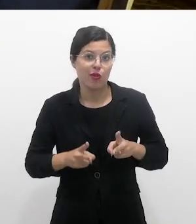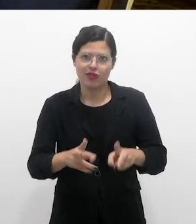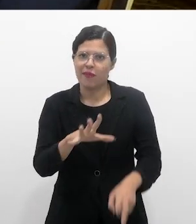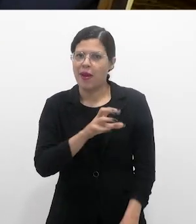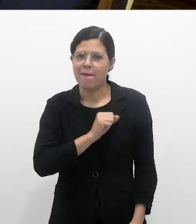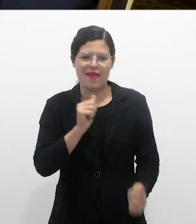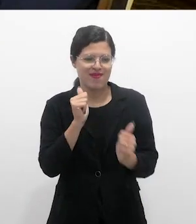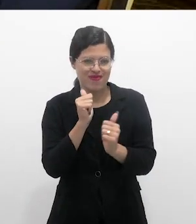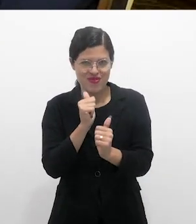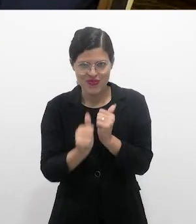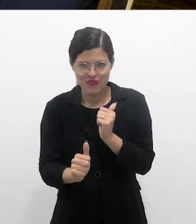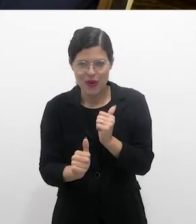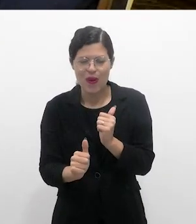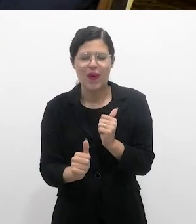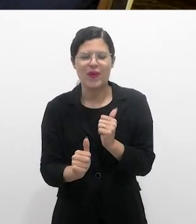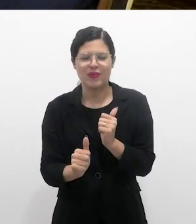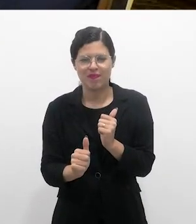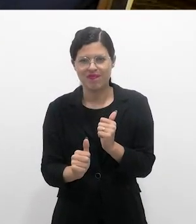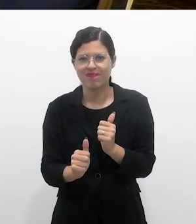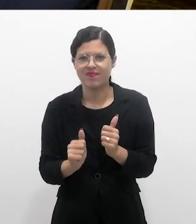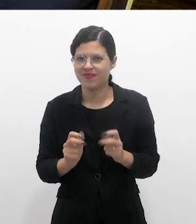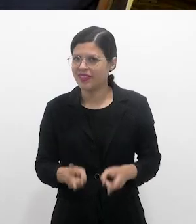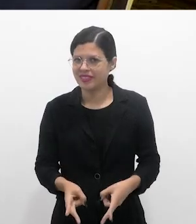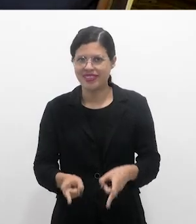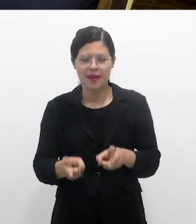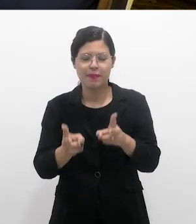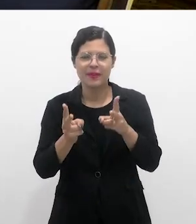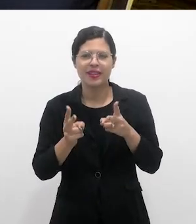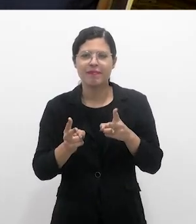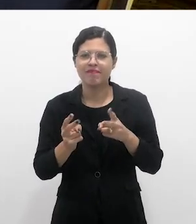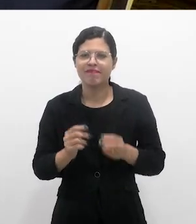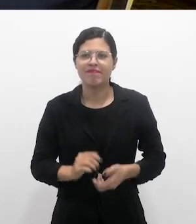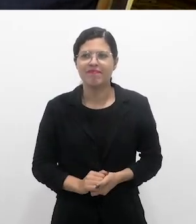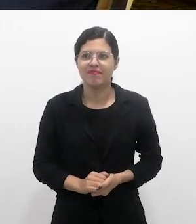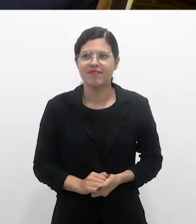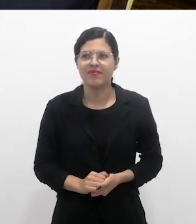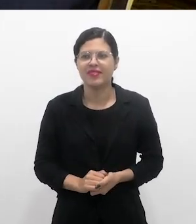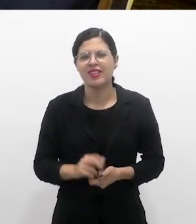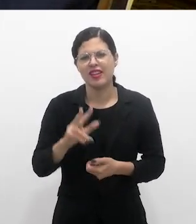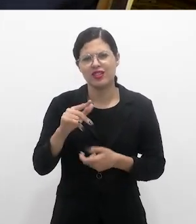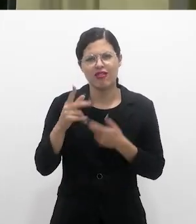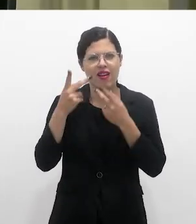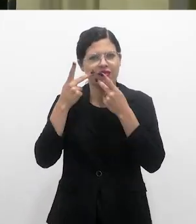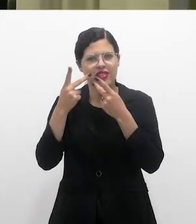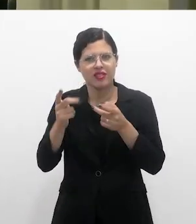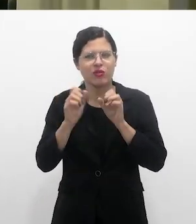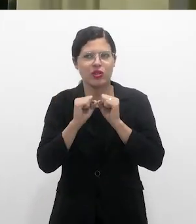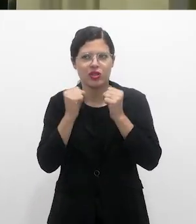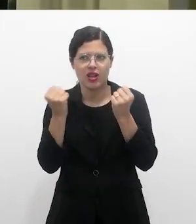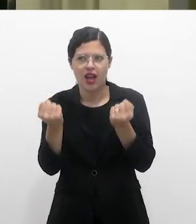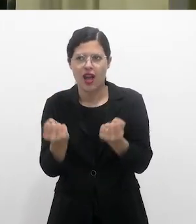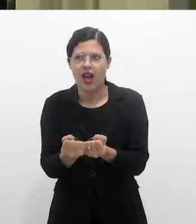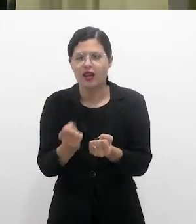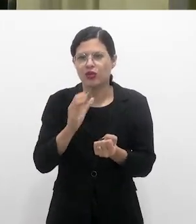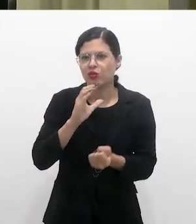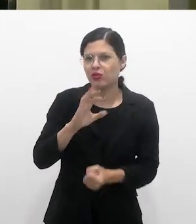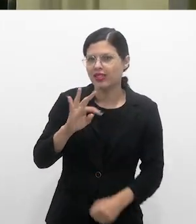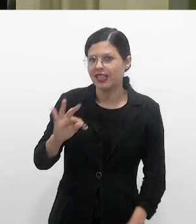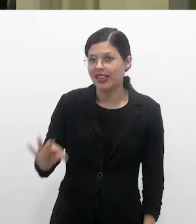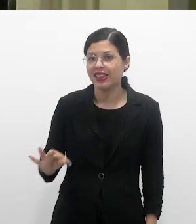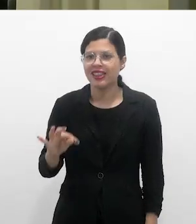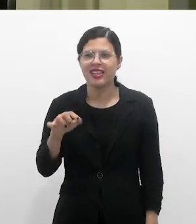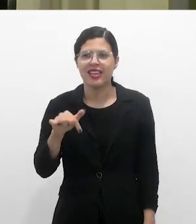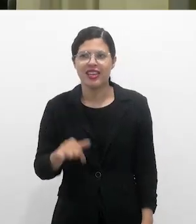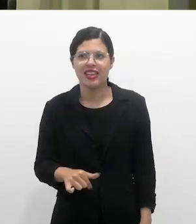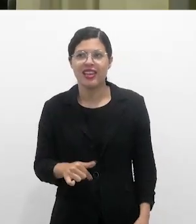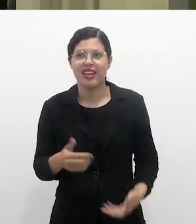fanático por futebol, né? Sempre gostei muito. E conforme a gente vai no estádio, vai no CT e vai vendo